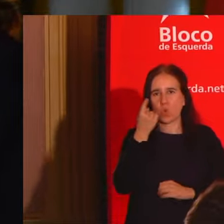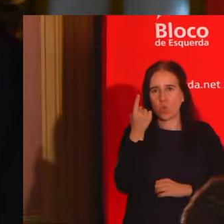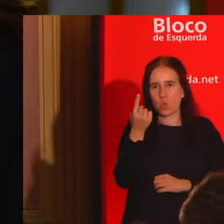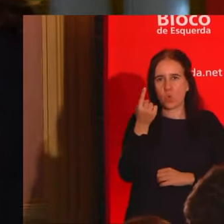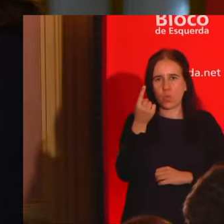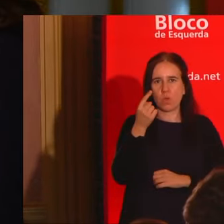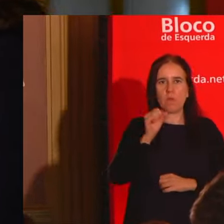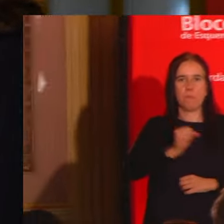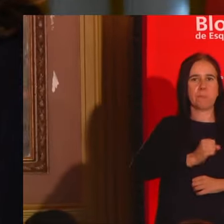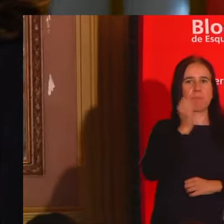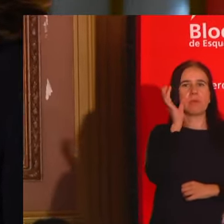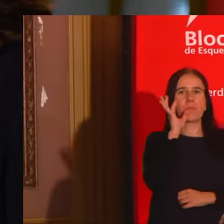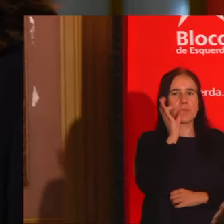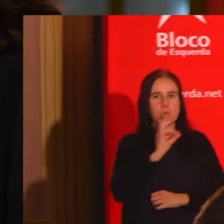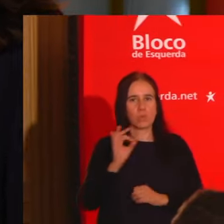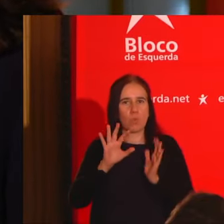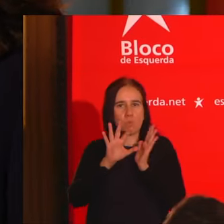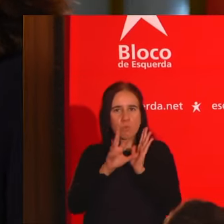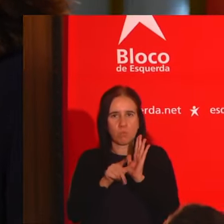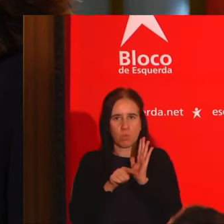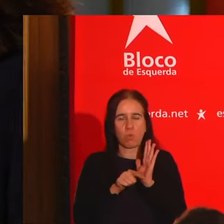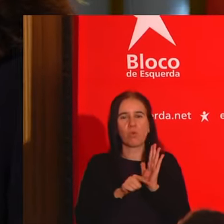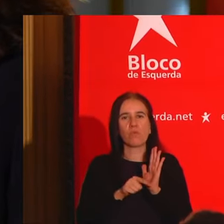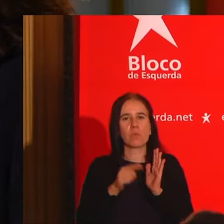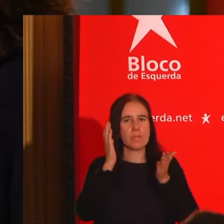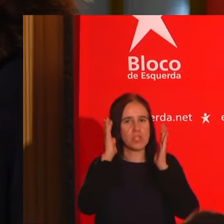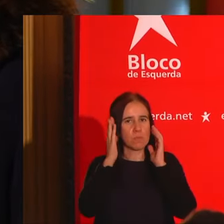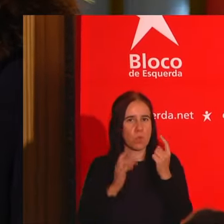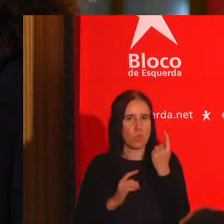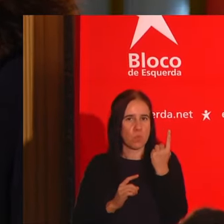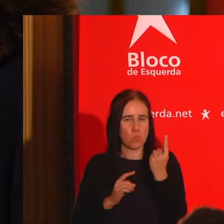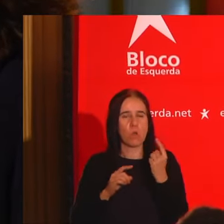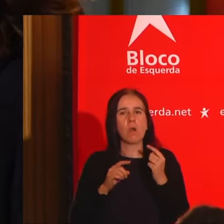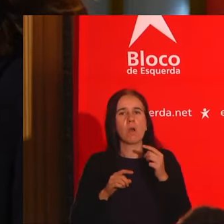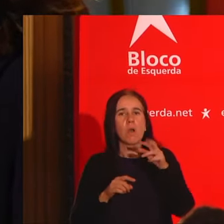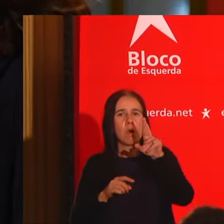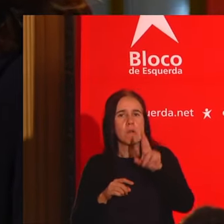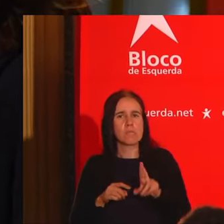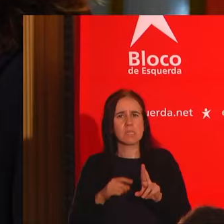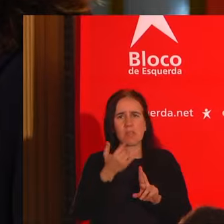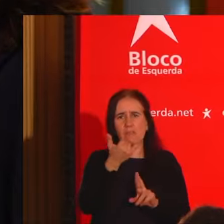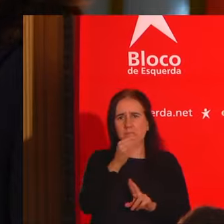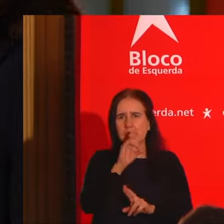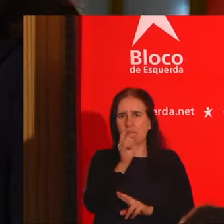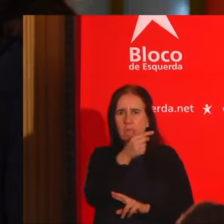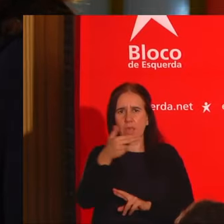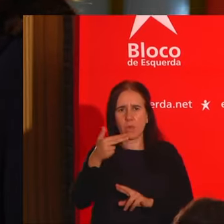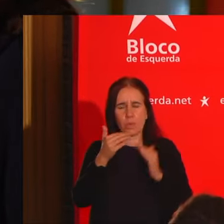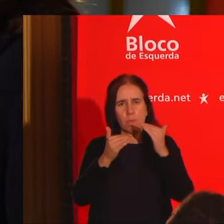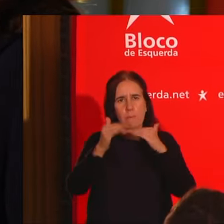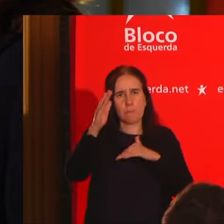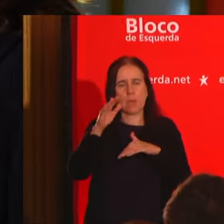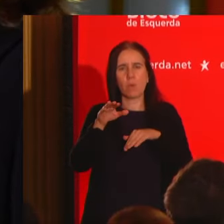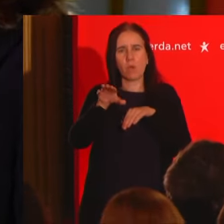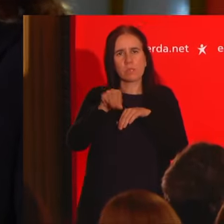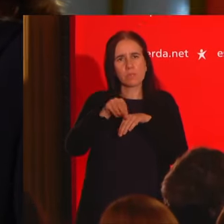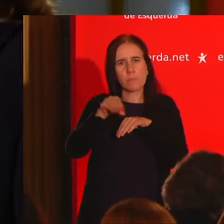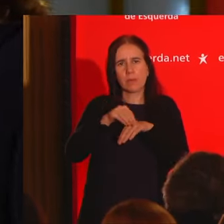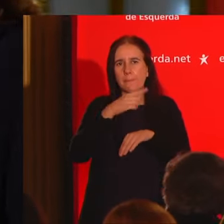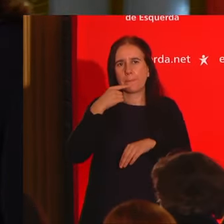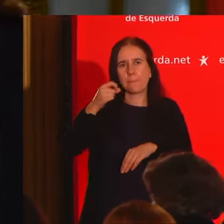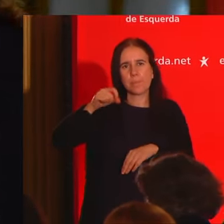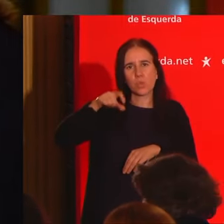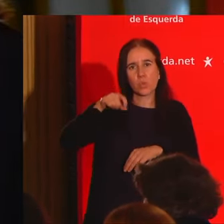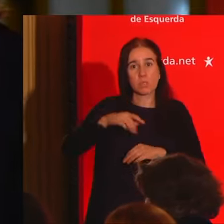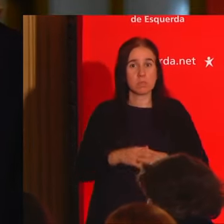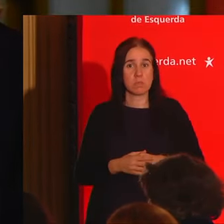tentou roubar um polvo e um shampoo num valor acima de 26 euros de um Pingo Doce. O Pingo Doce